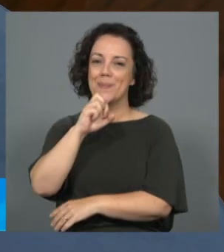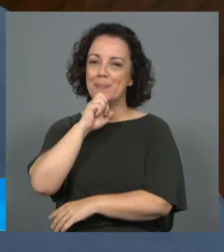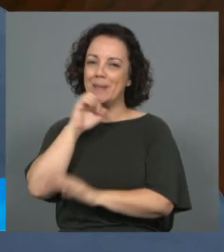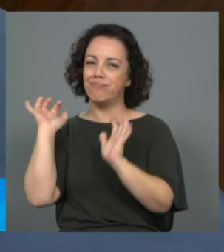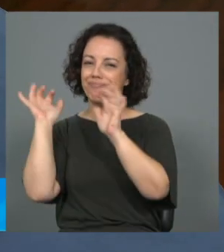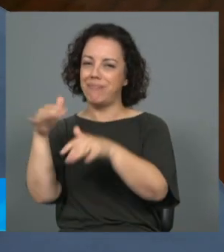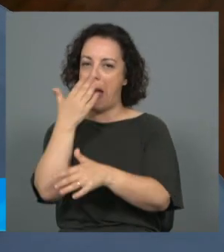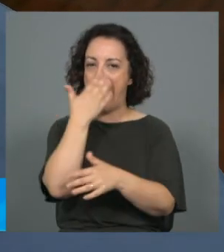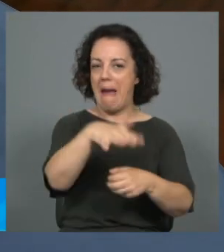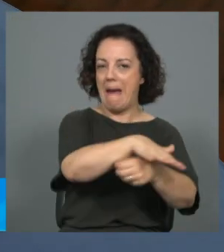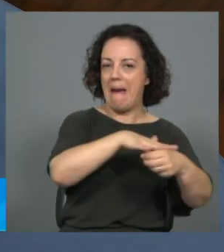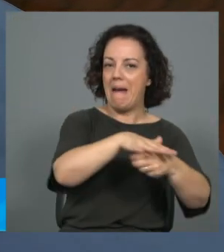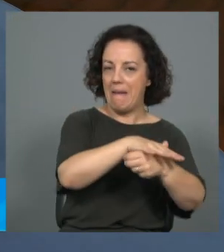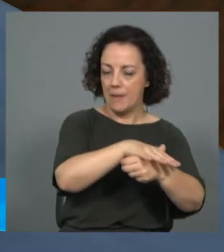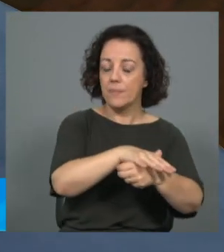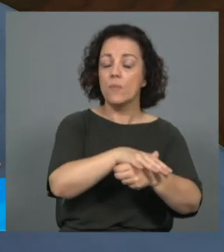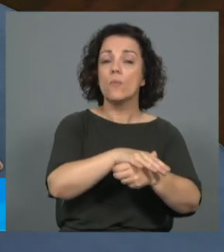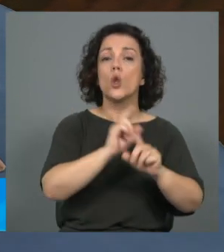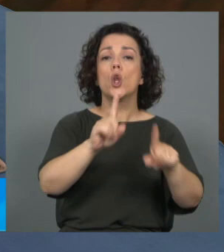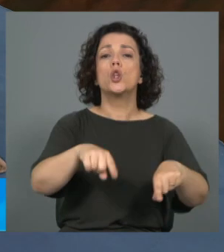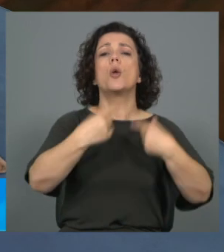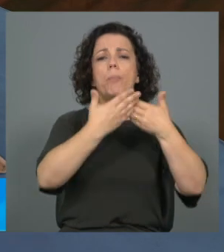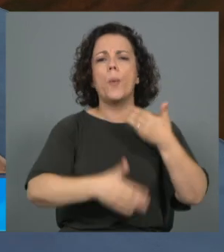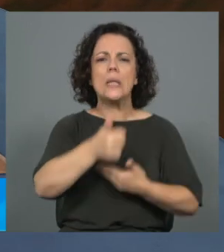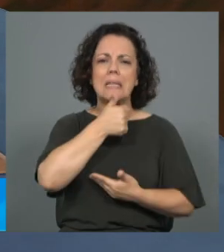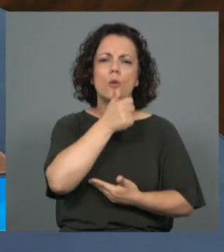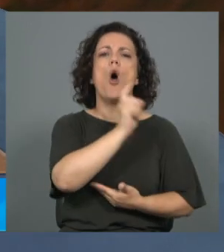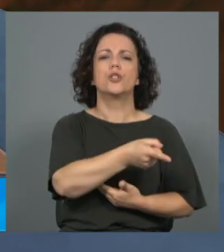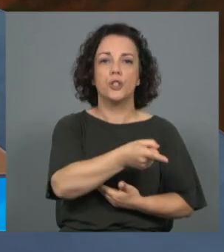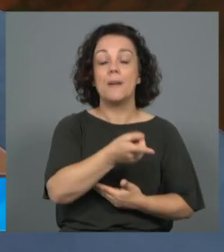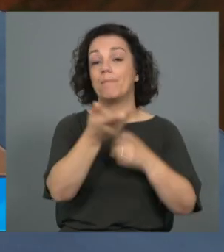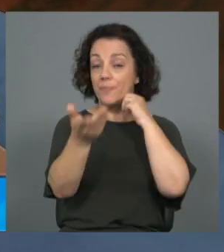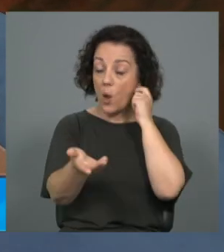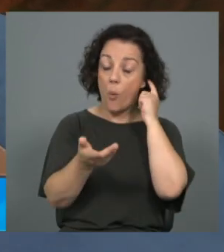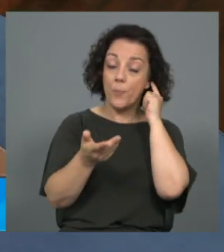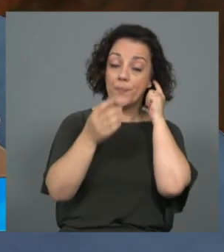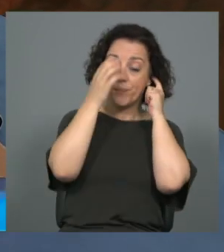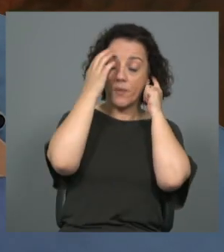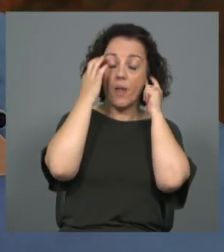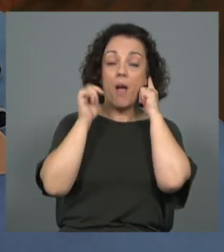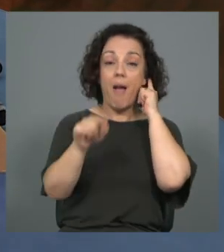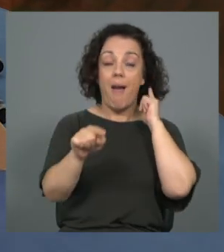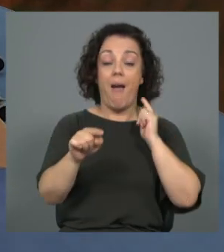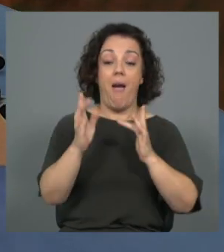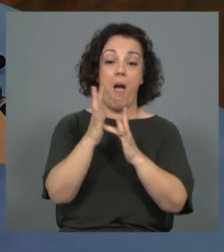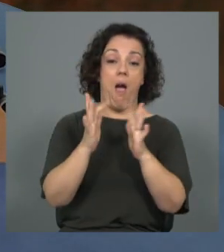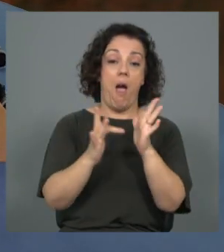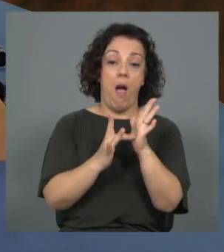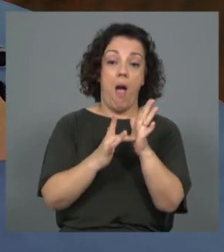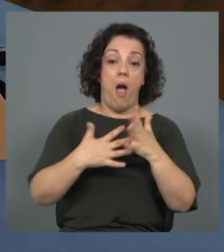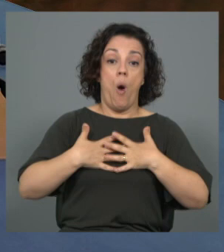daí saírem? Que decisões vão sair daqui? Isto é, a tal questão, o cristianismo